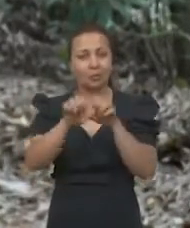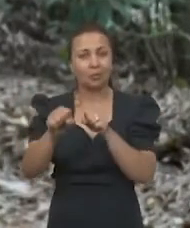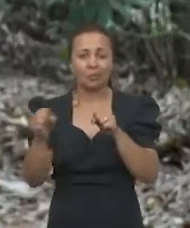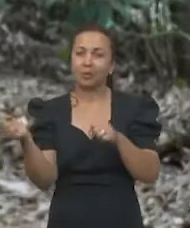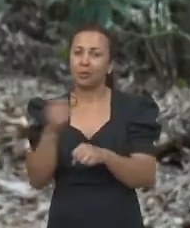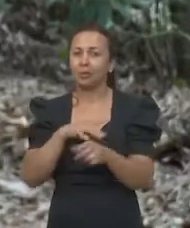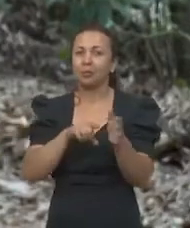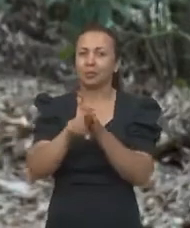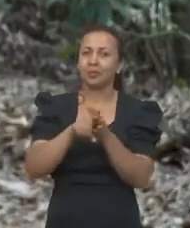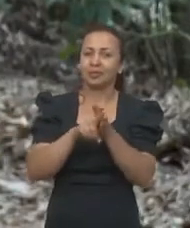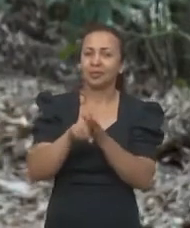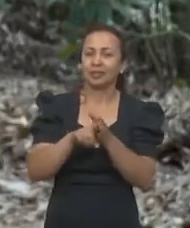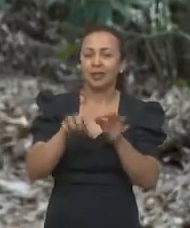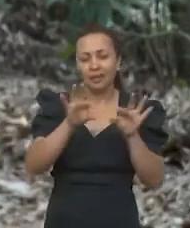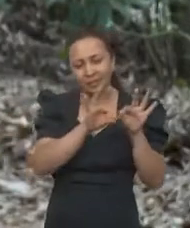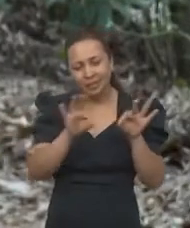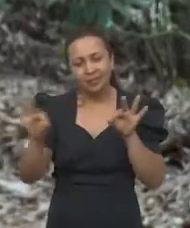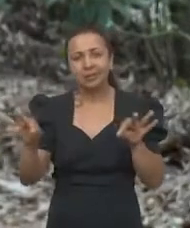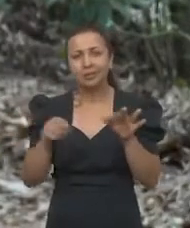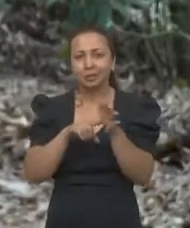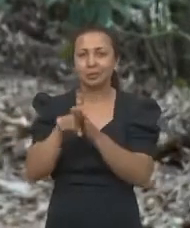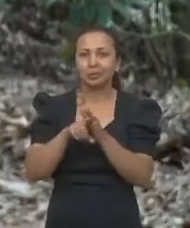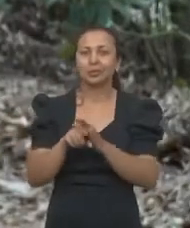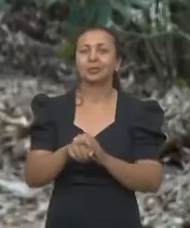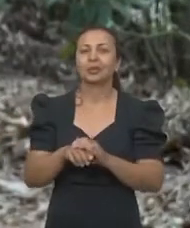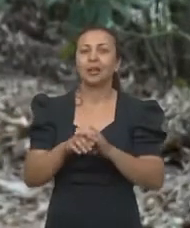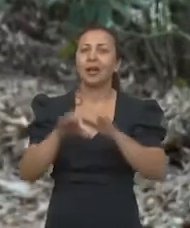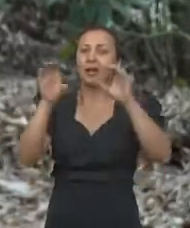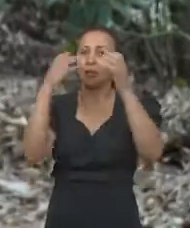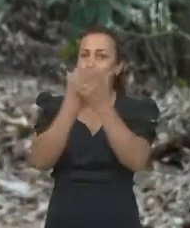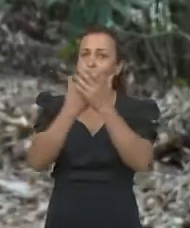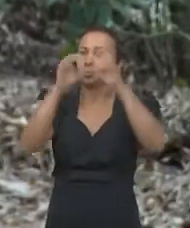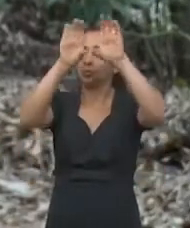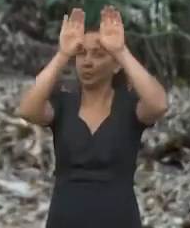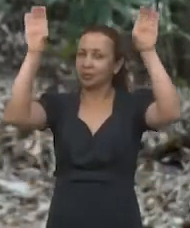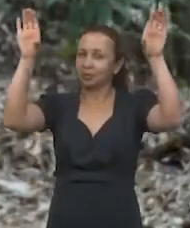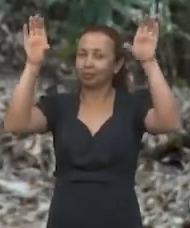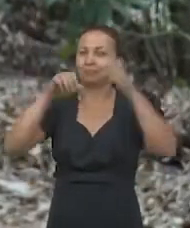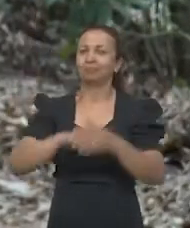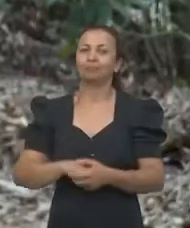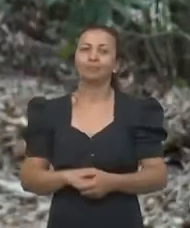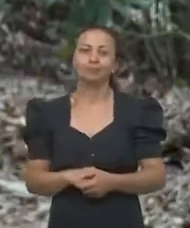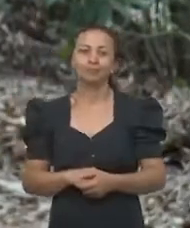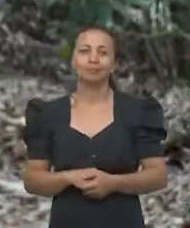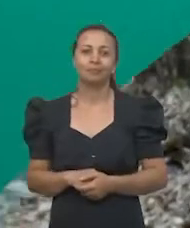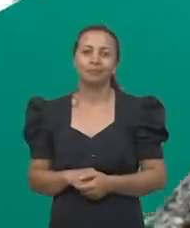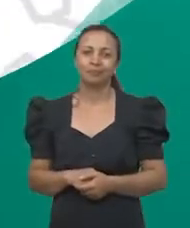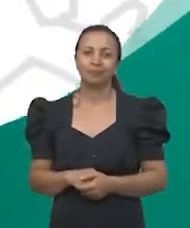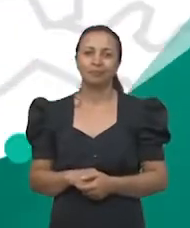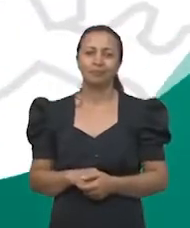e formar novos pesquisadores nessa linha de pesquisa. Uma delas, a cosmologia.